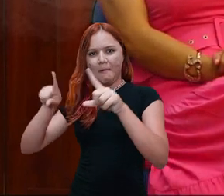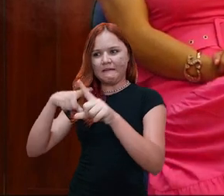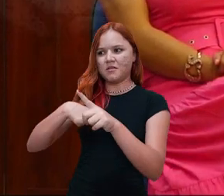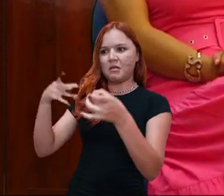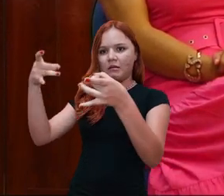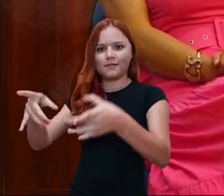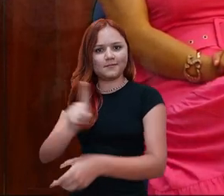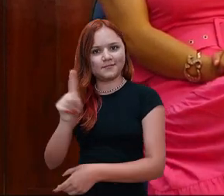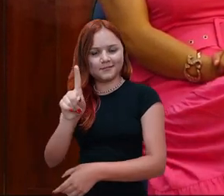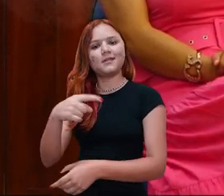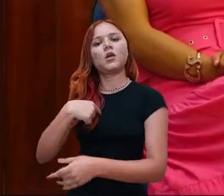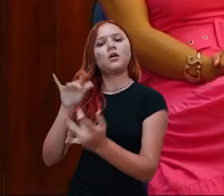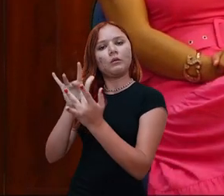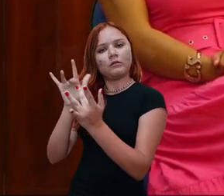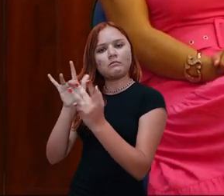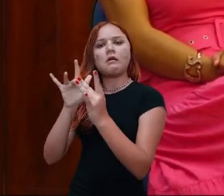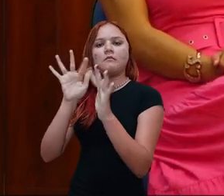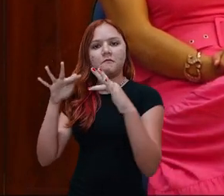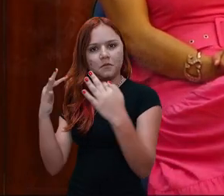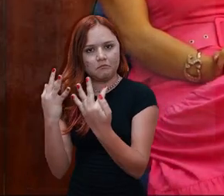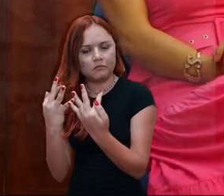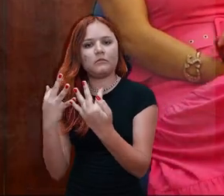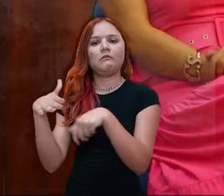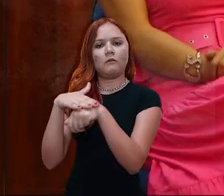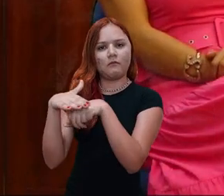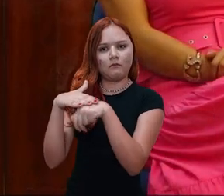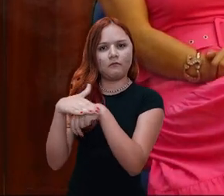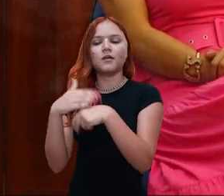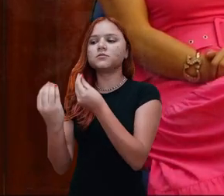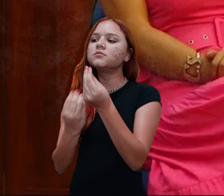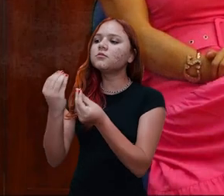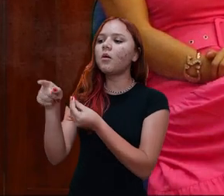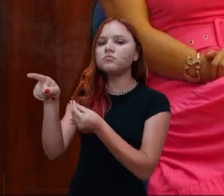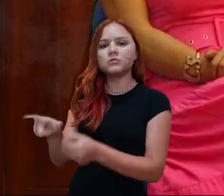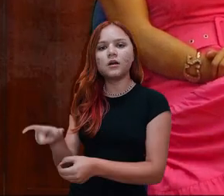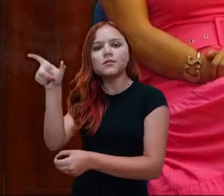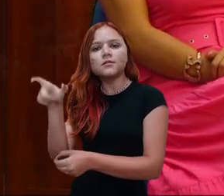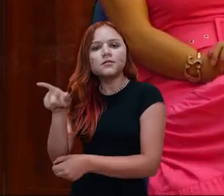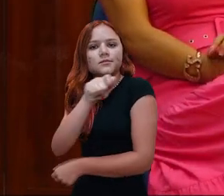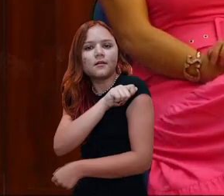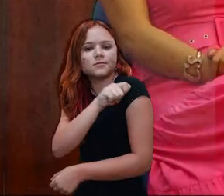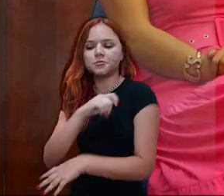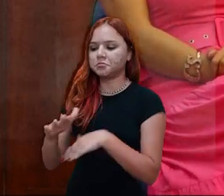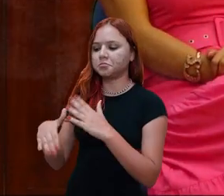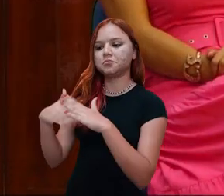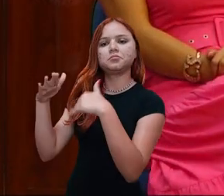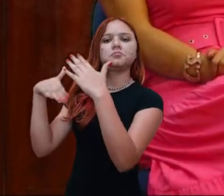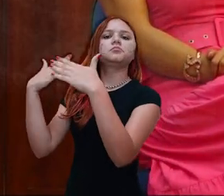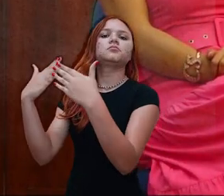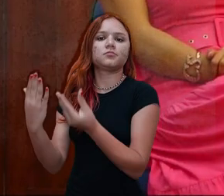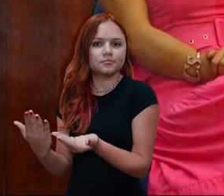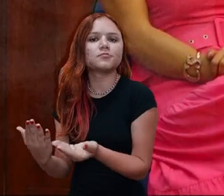procuro acompanhar, eu tenho contato com alguns pais, procuro saber como aquela criança está indo, se está se